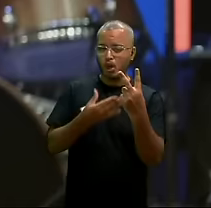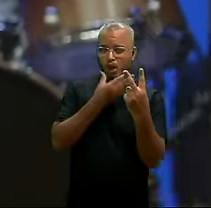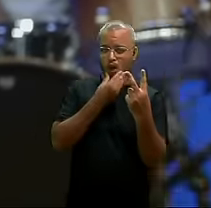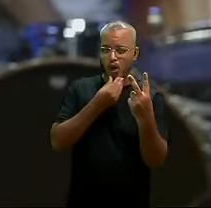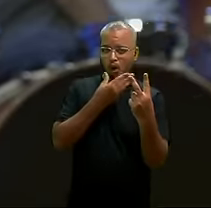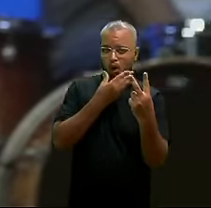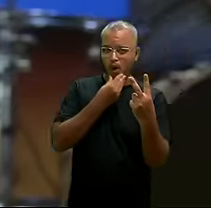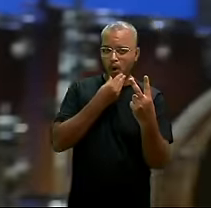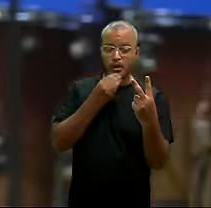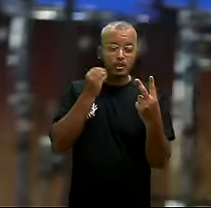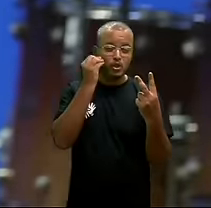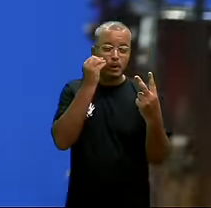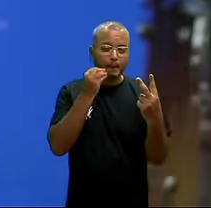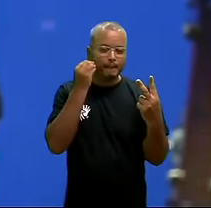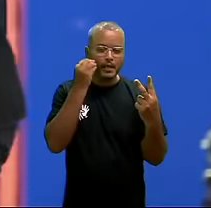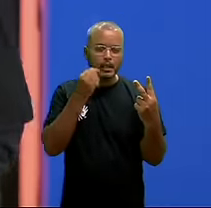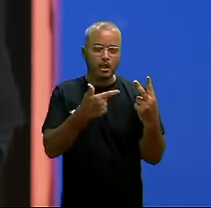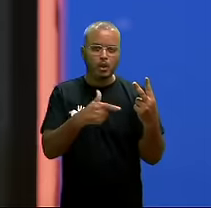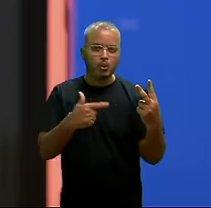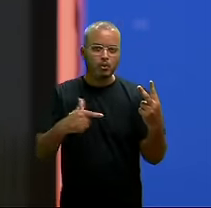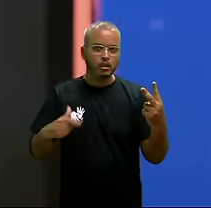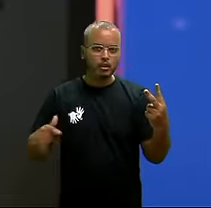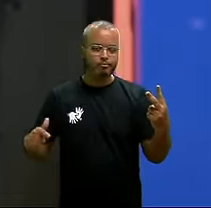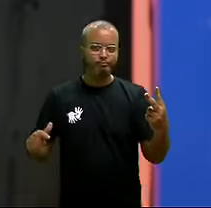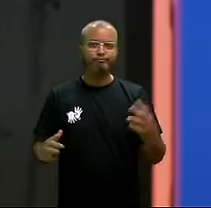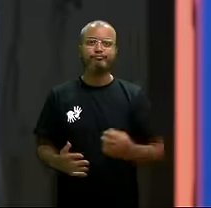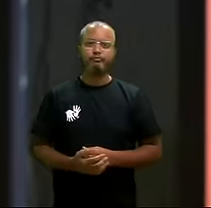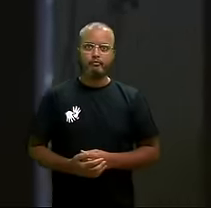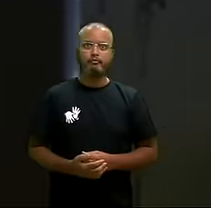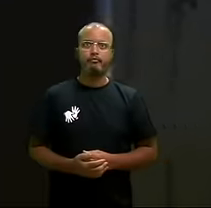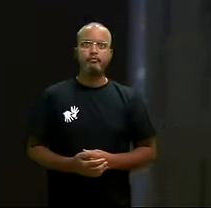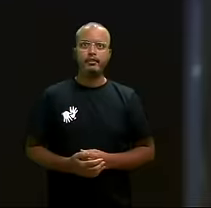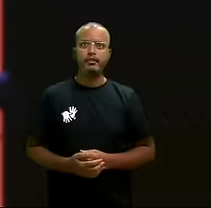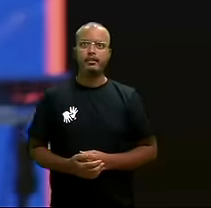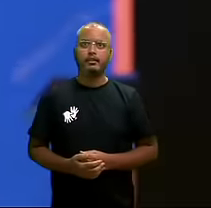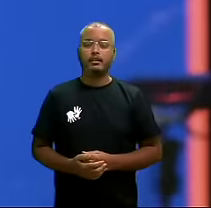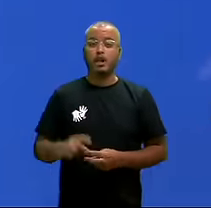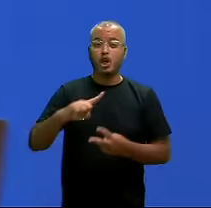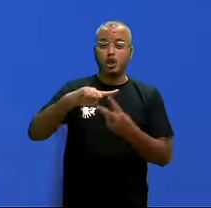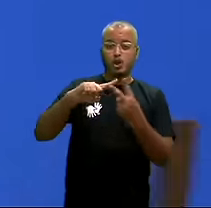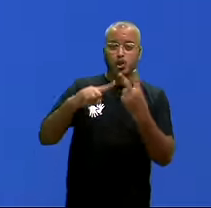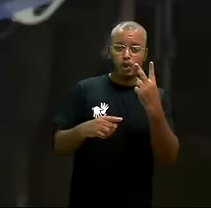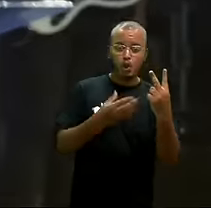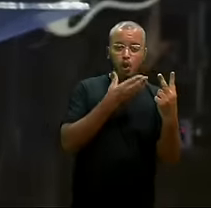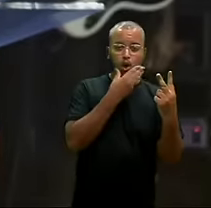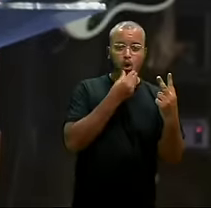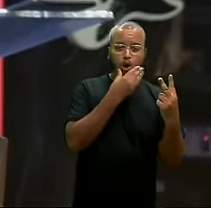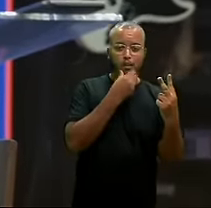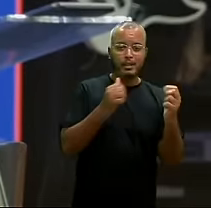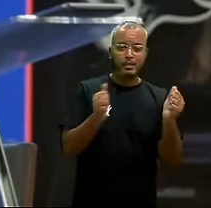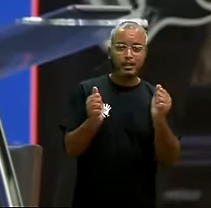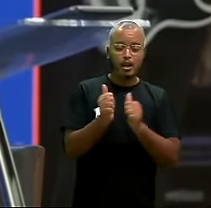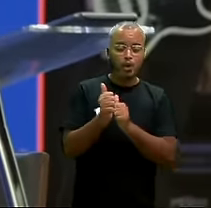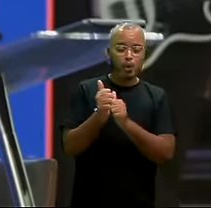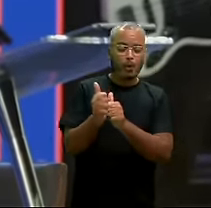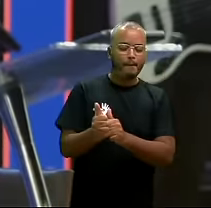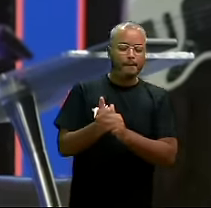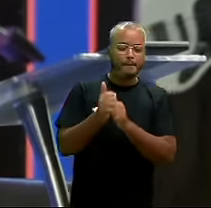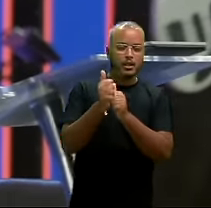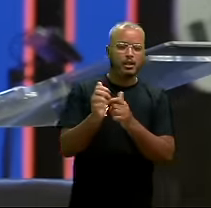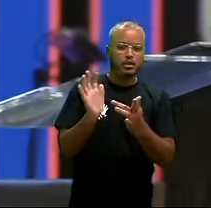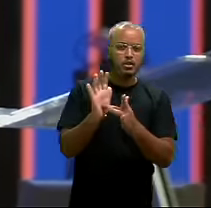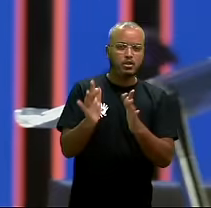tinham experiência nenhuma ministerial. Opa! Nós estamos falando de dois camaradas que andaram com Jesus 3 anos vendo, mas